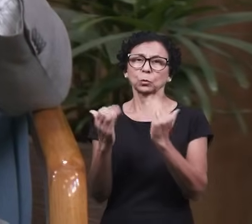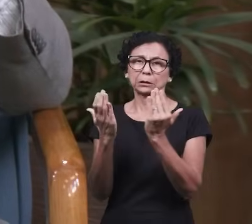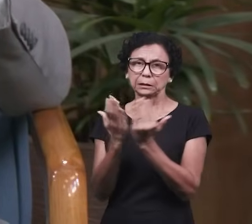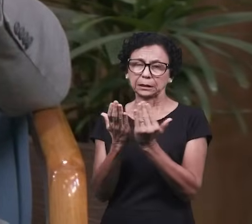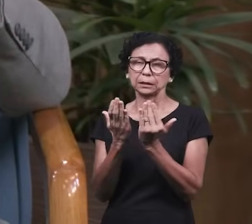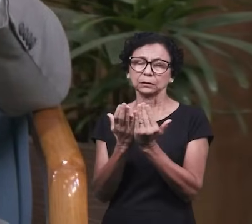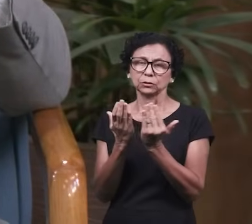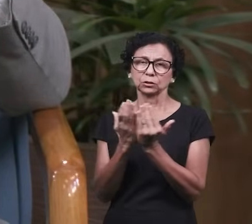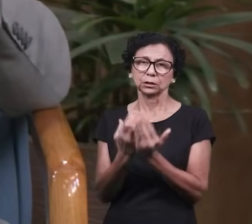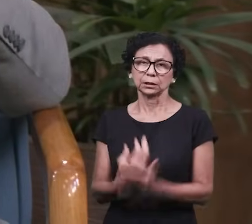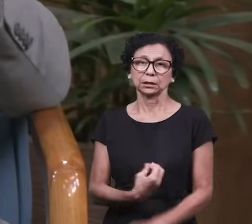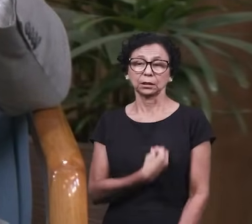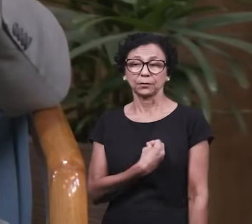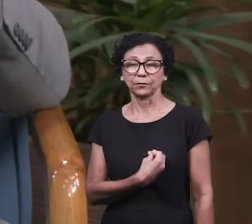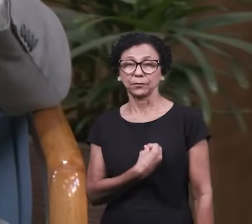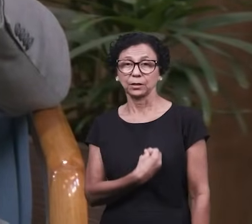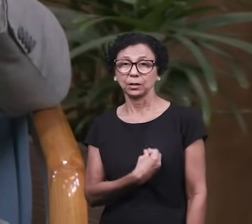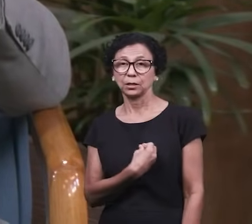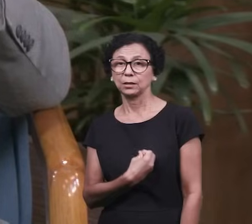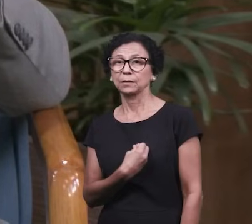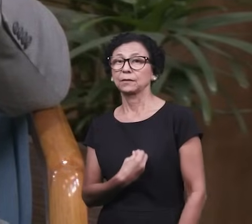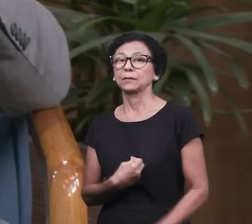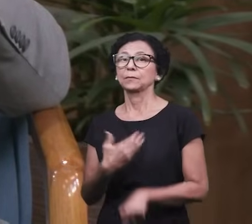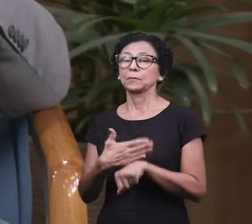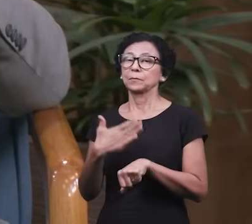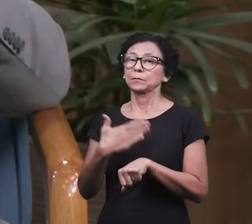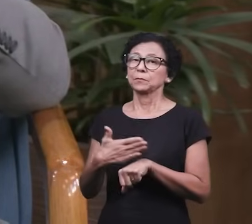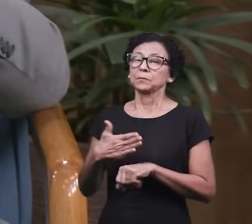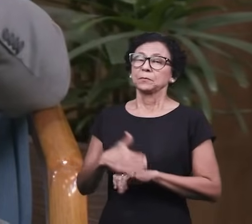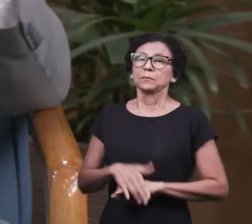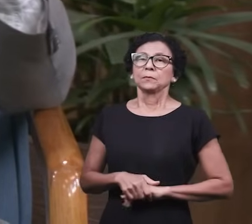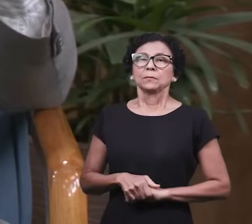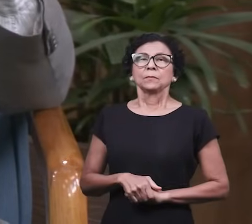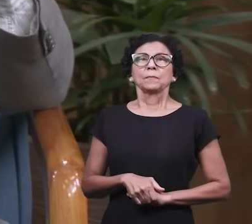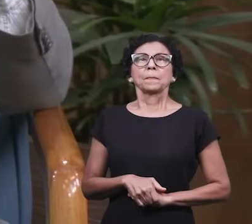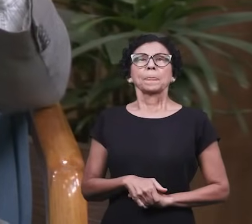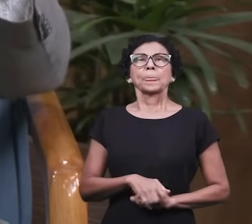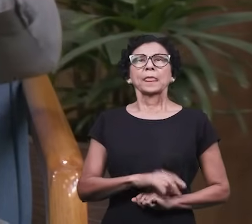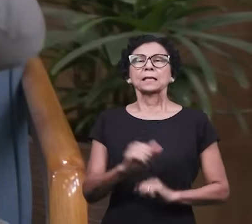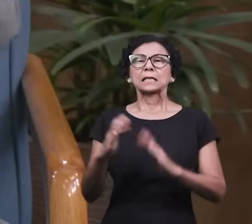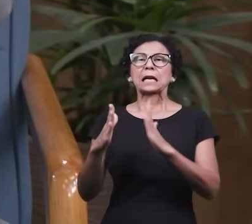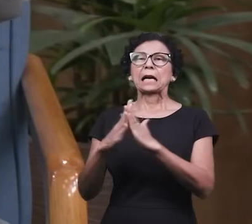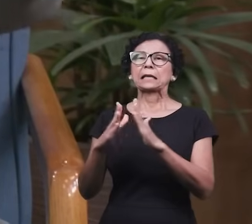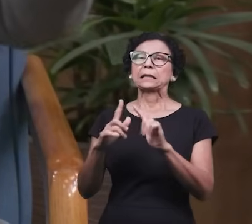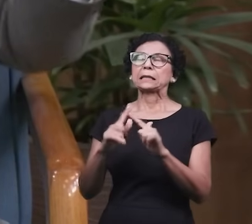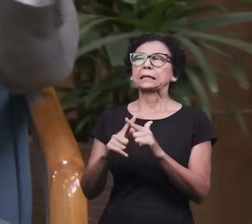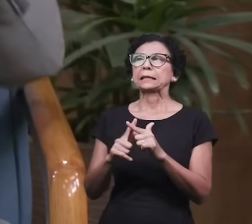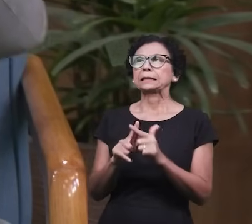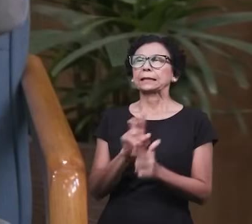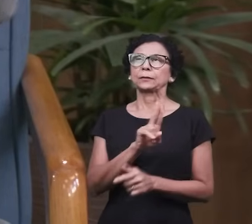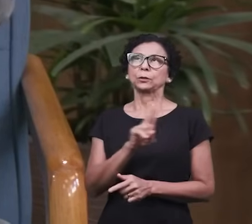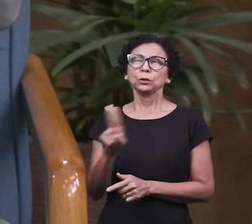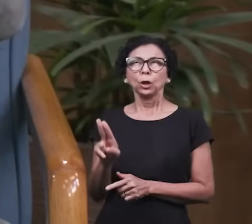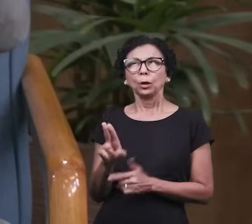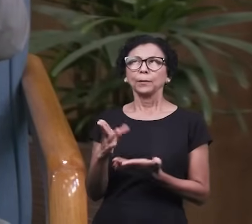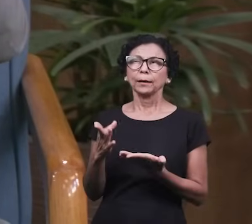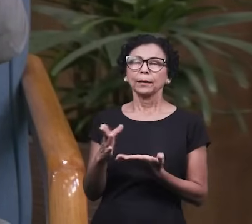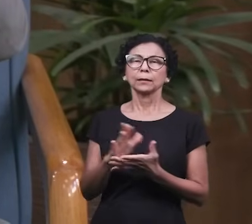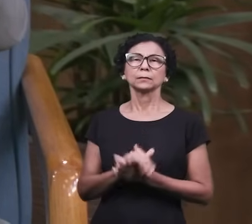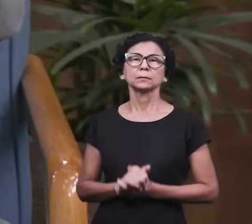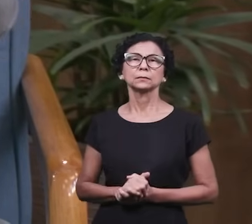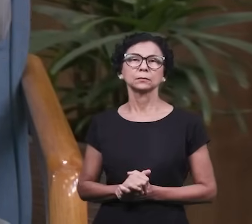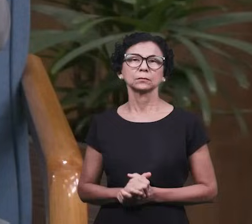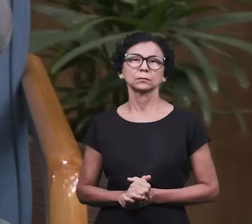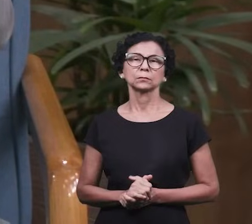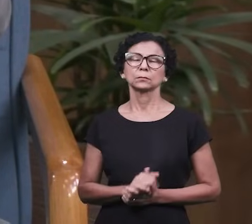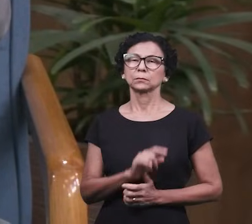gente sempre particulariza um pouco para que os irmãos, quando a gente fala igreja, alguém pode pensar só no conjunto. Não, é a sua vida. O